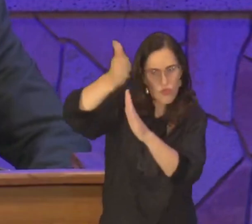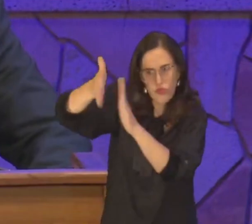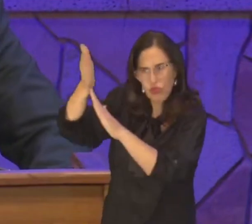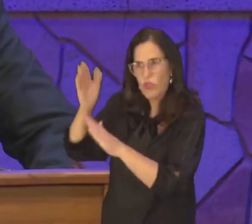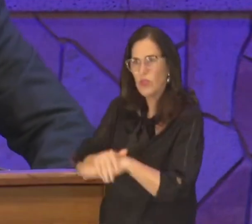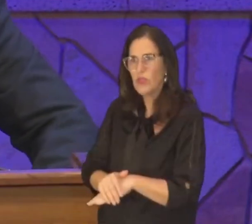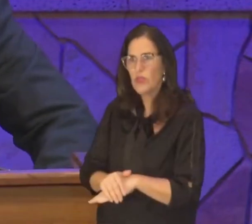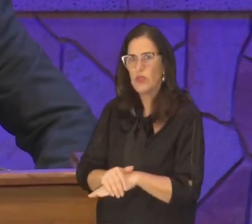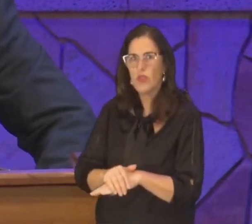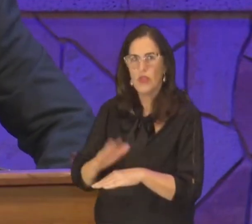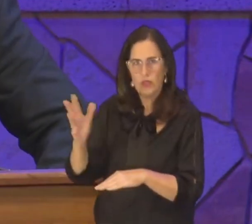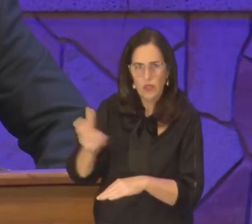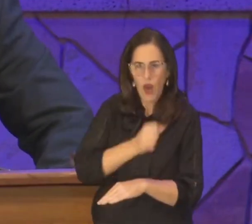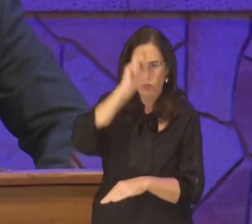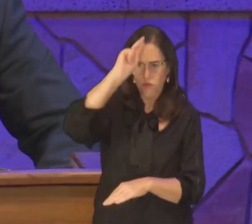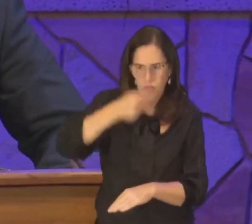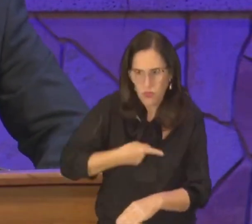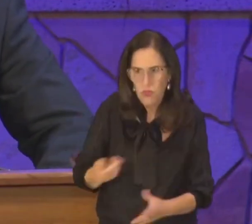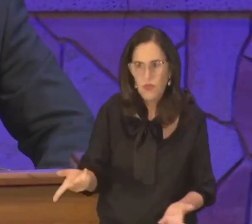tentem se salvar,